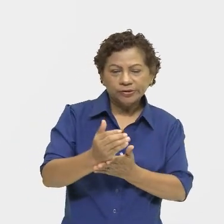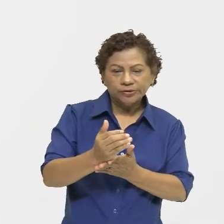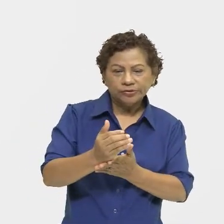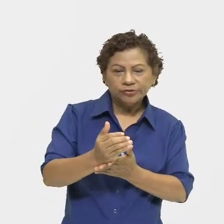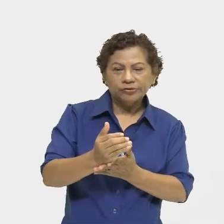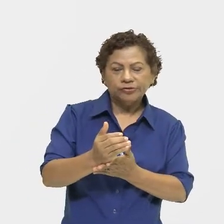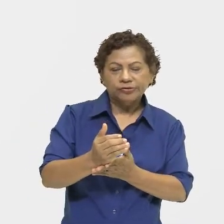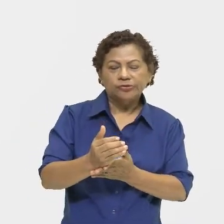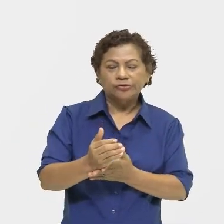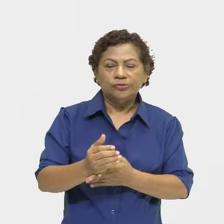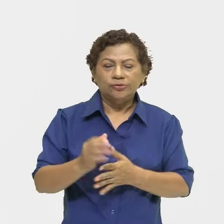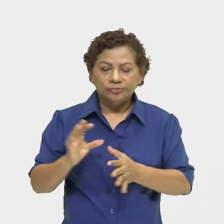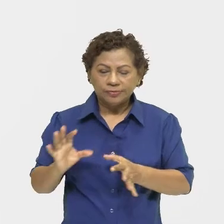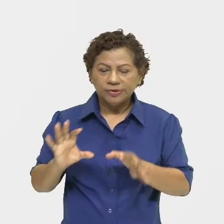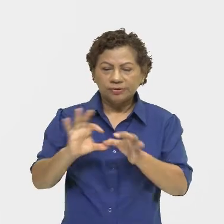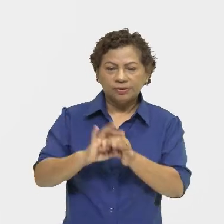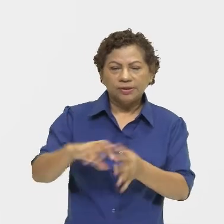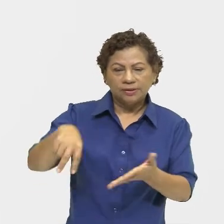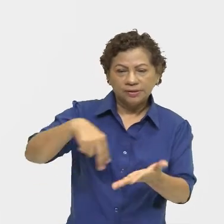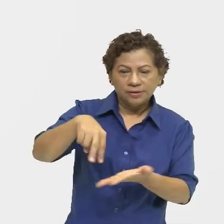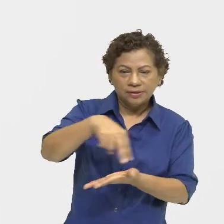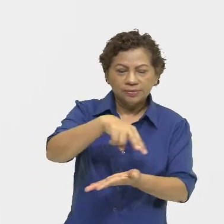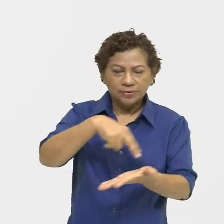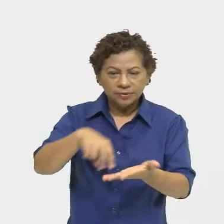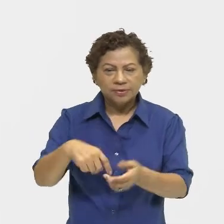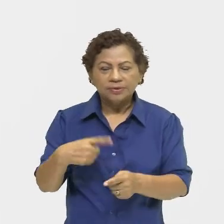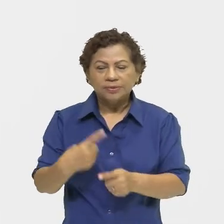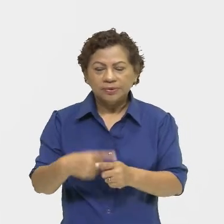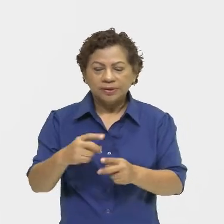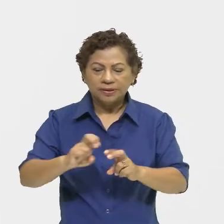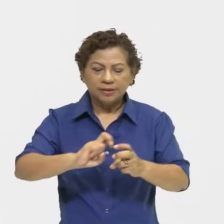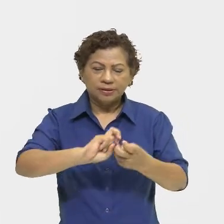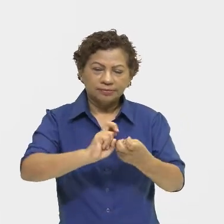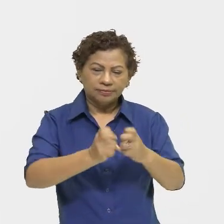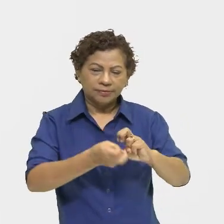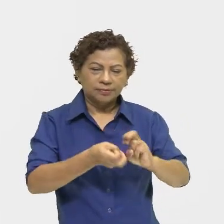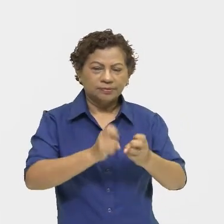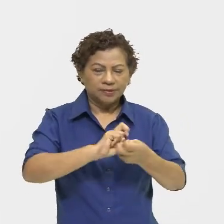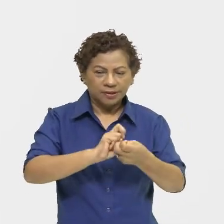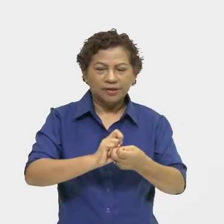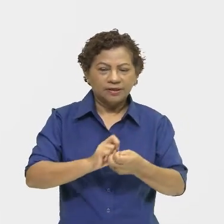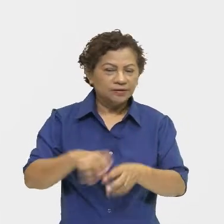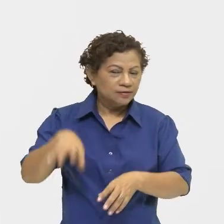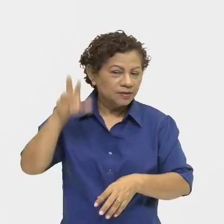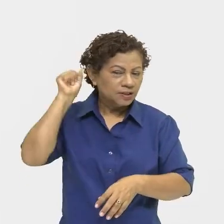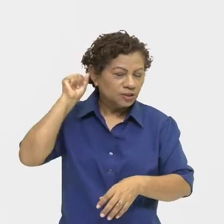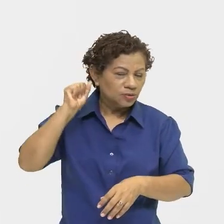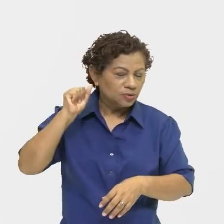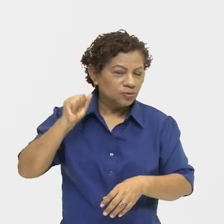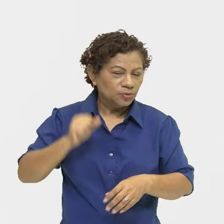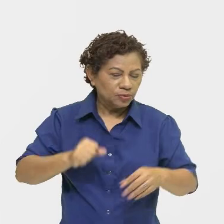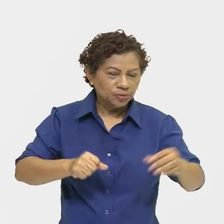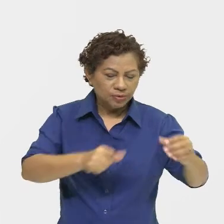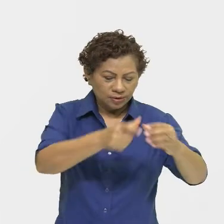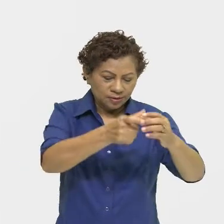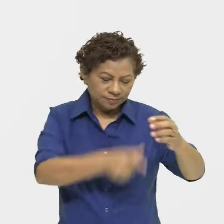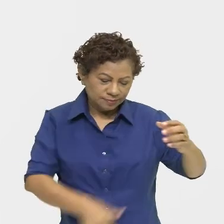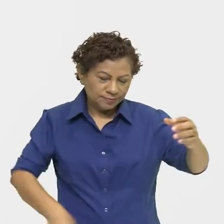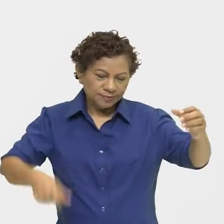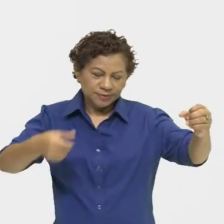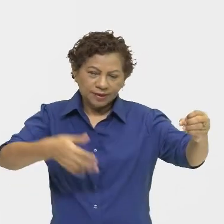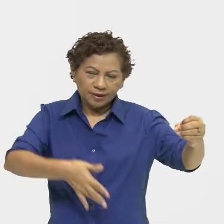música, em que os golpes são desferidos na cadência do som do berimbau. A capoeira, gente, é como se fosse uma